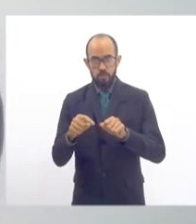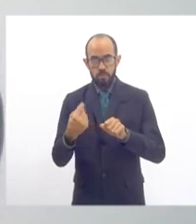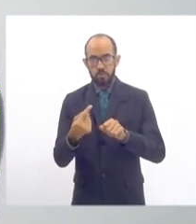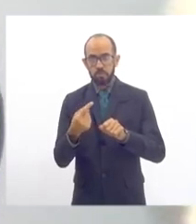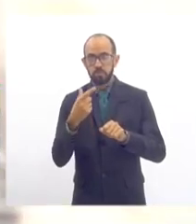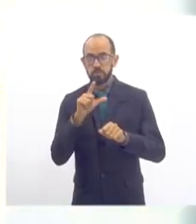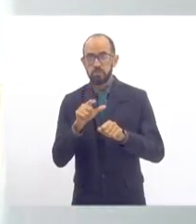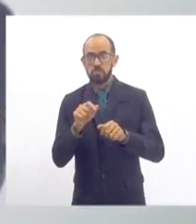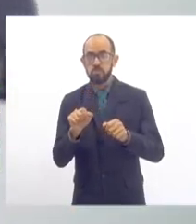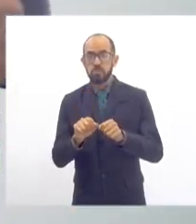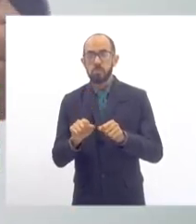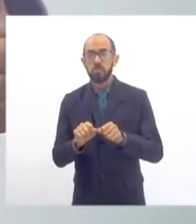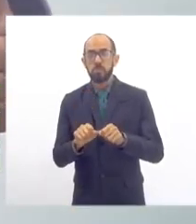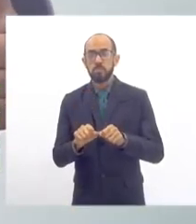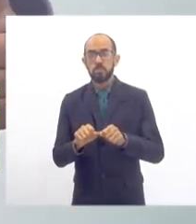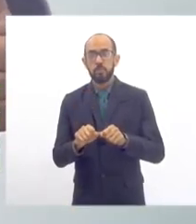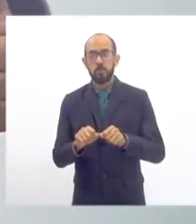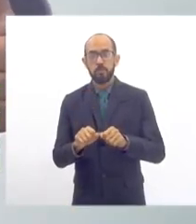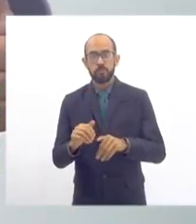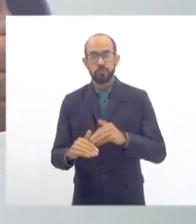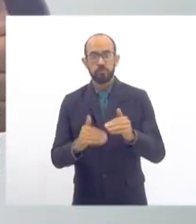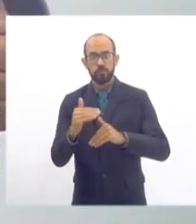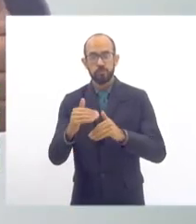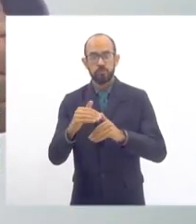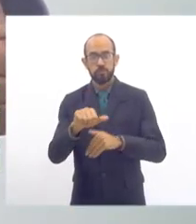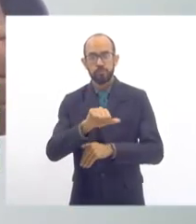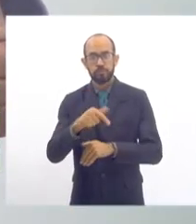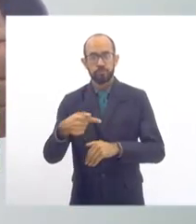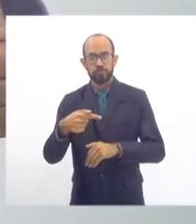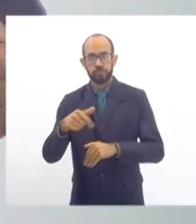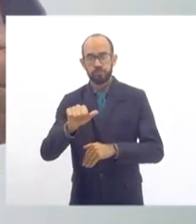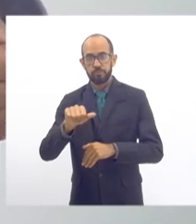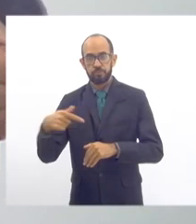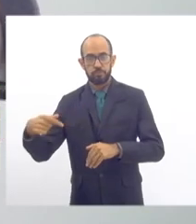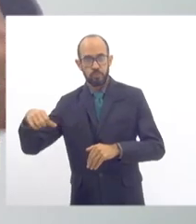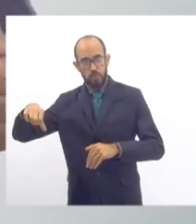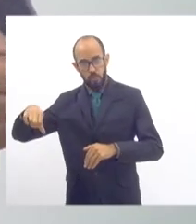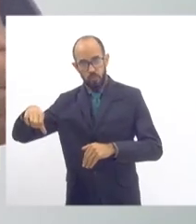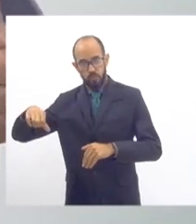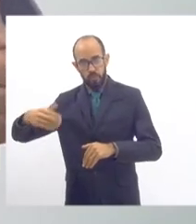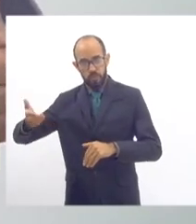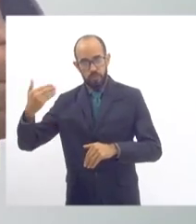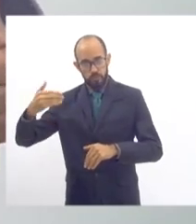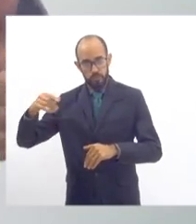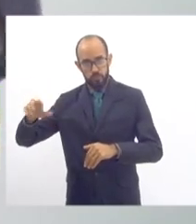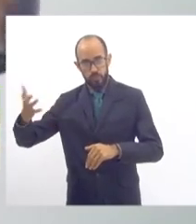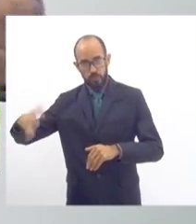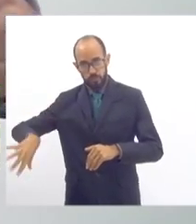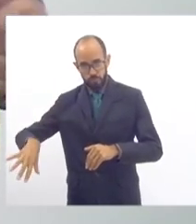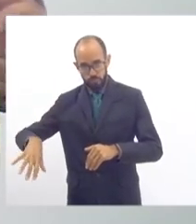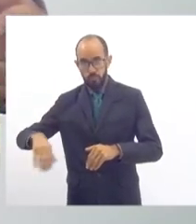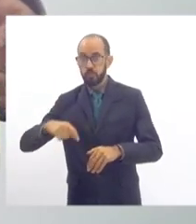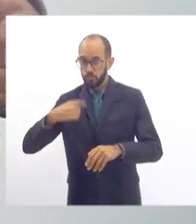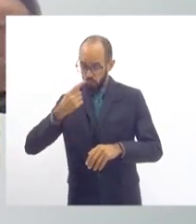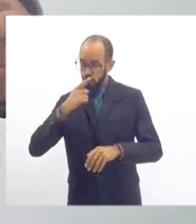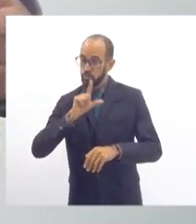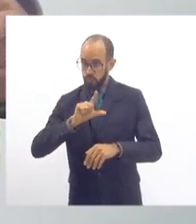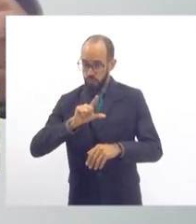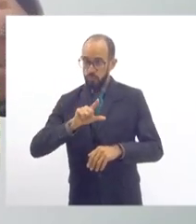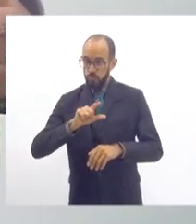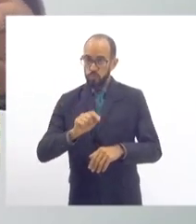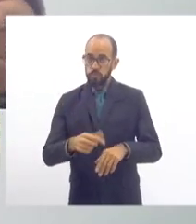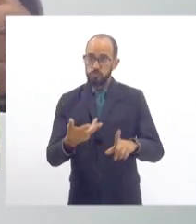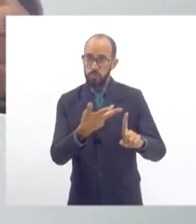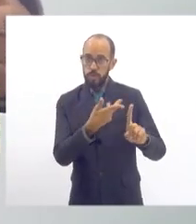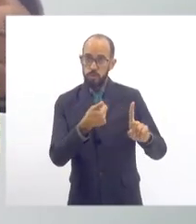feitos. Progressão 17, 19, que não tinha sido negada, a gente reverteu. Meritocracia, que estava